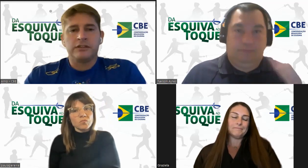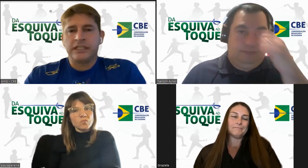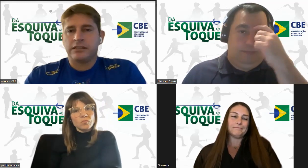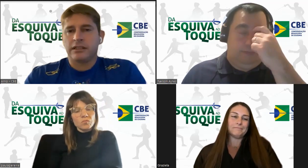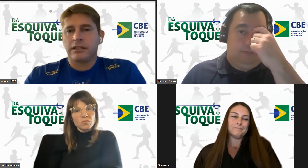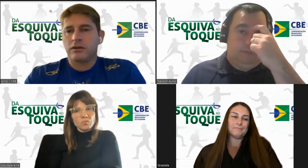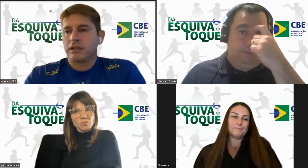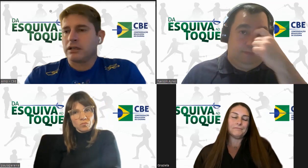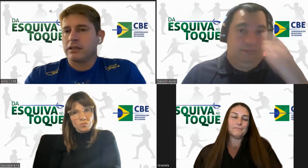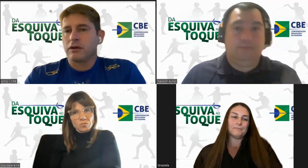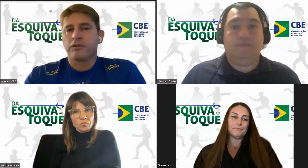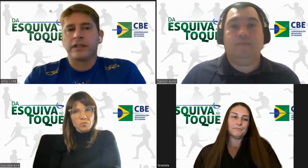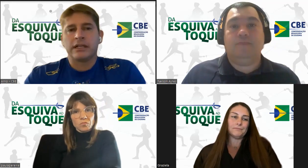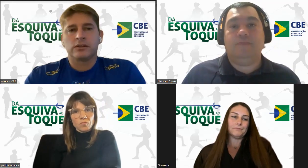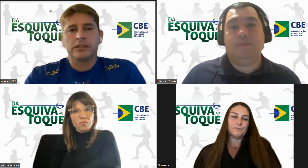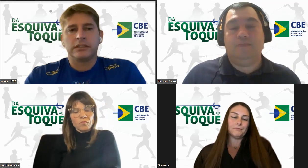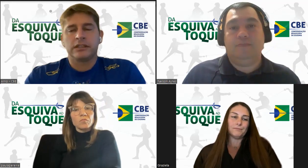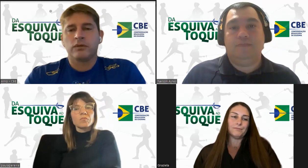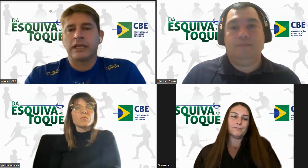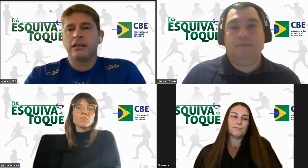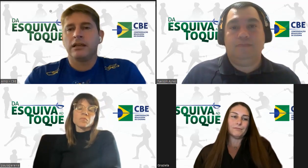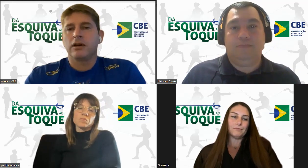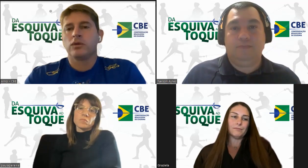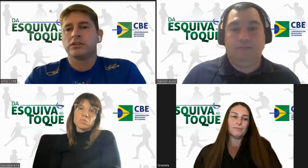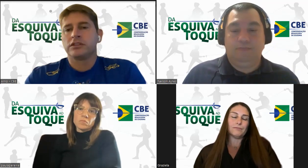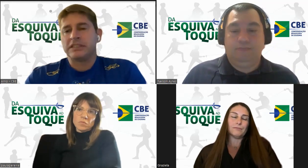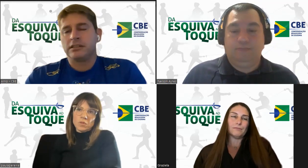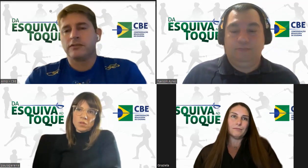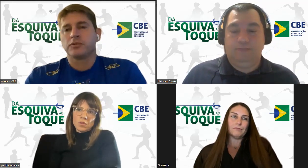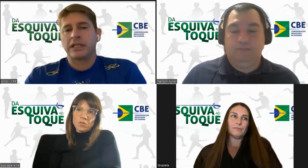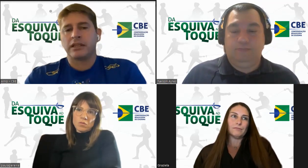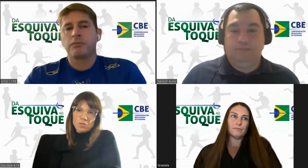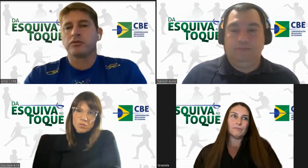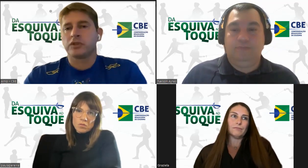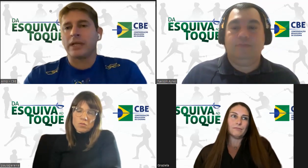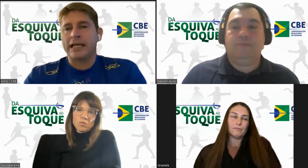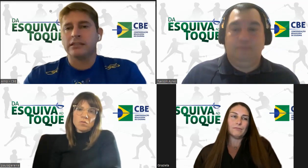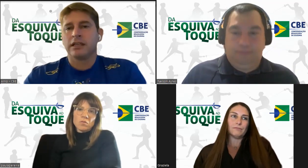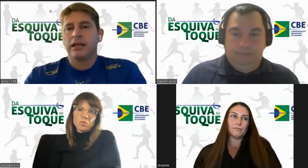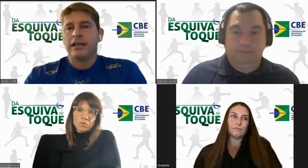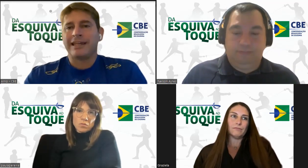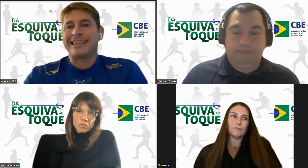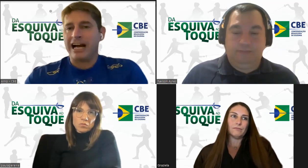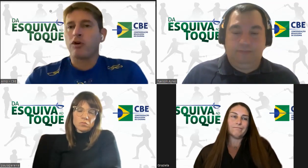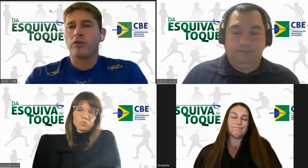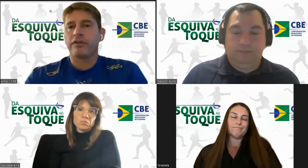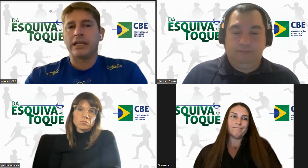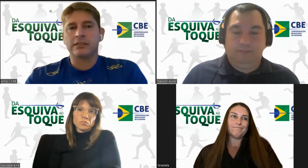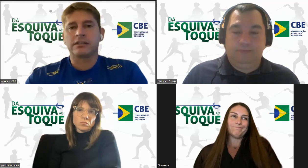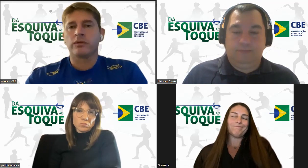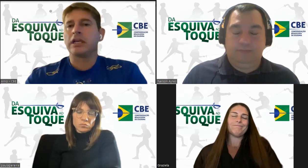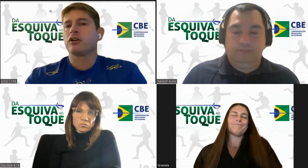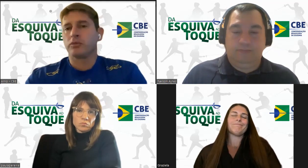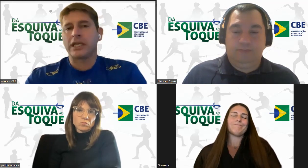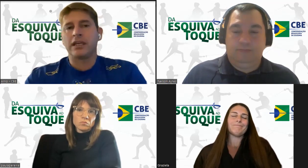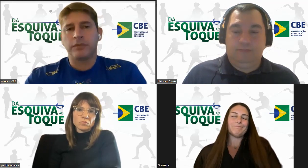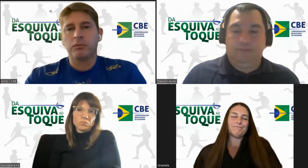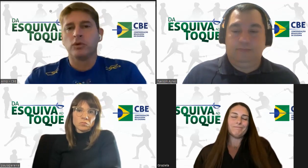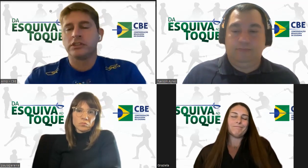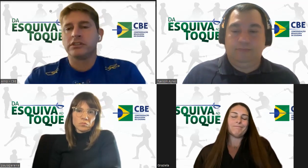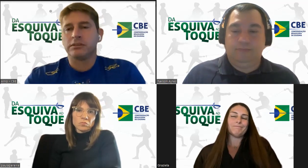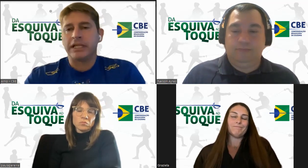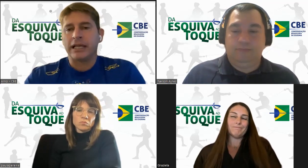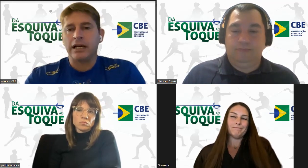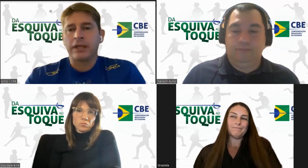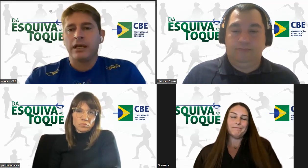infelizmente ainda dentro da Confederação a gente não tem recursos específicos para ter profissionais é dar Confederação dentro de